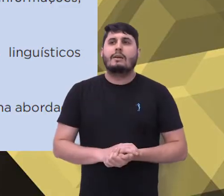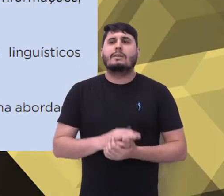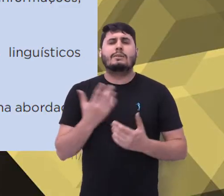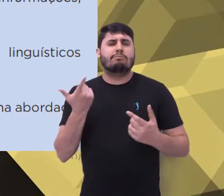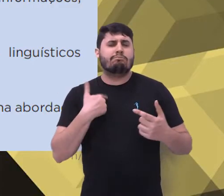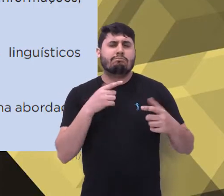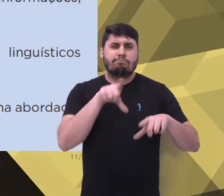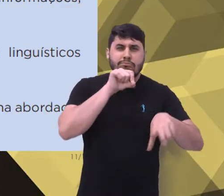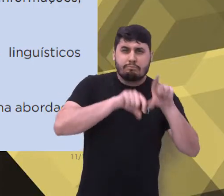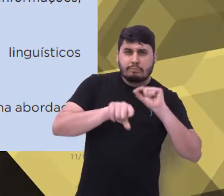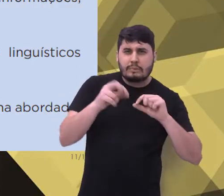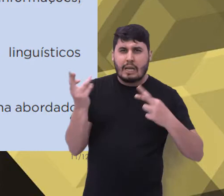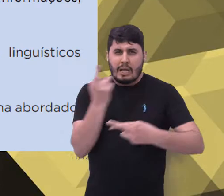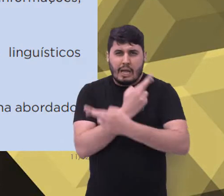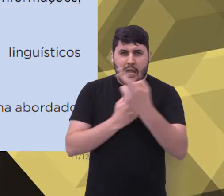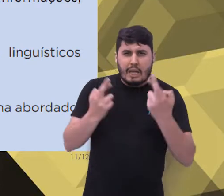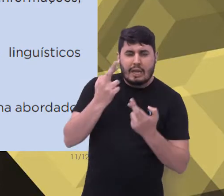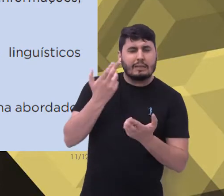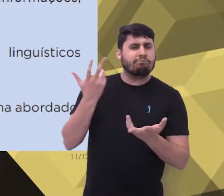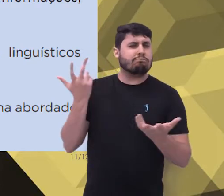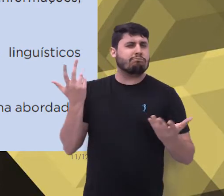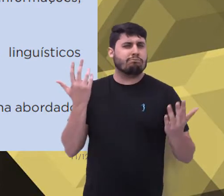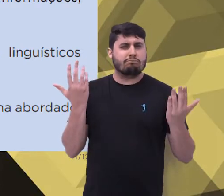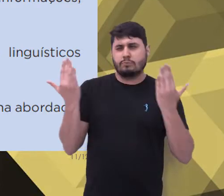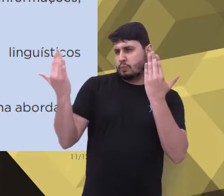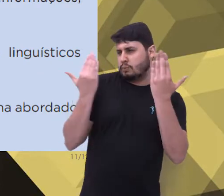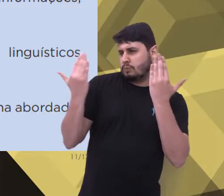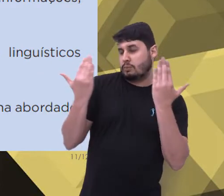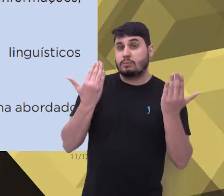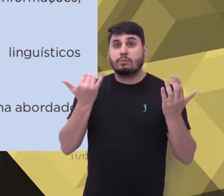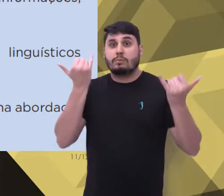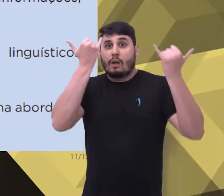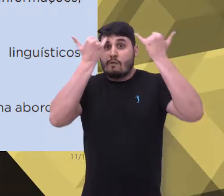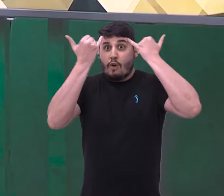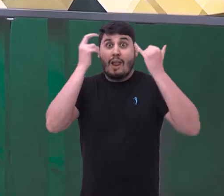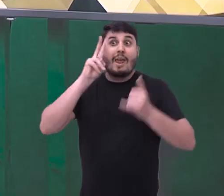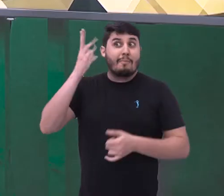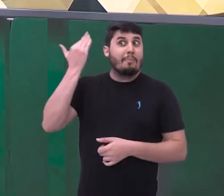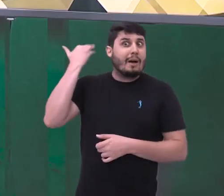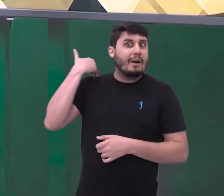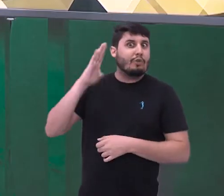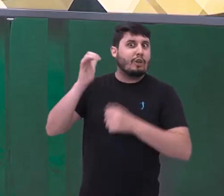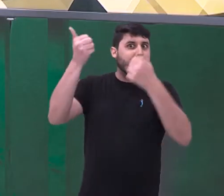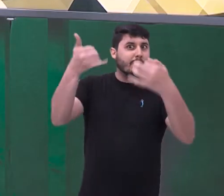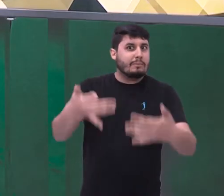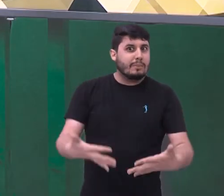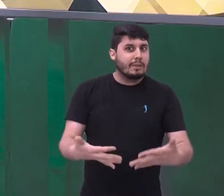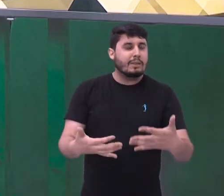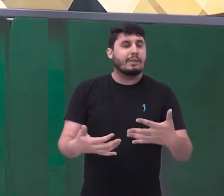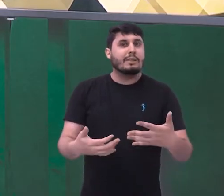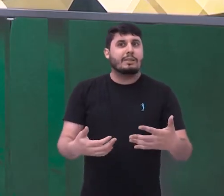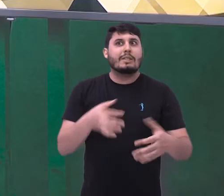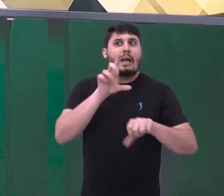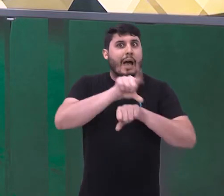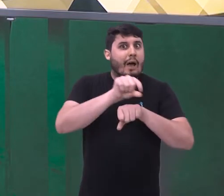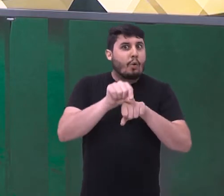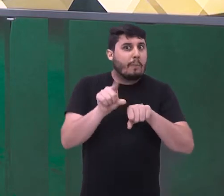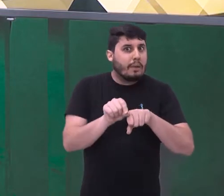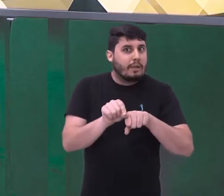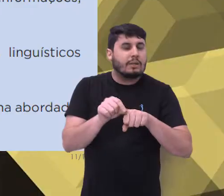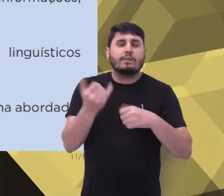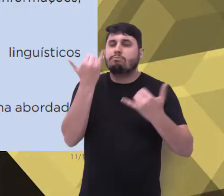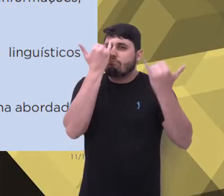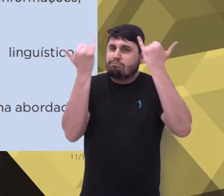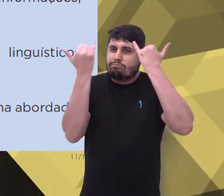Selecionar, relacionar, organizar, interpretar informações. Lembra lá? Nas competências dos